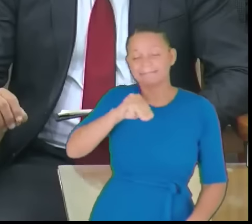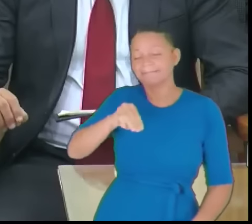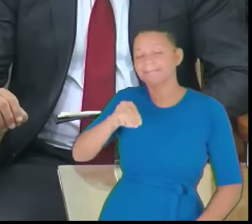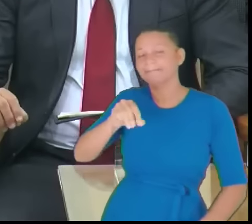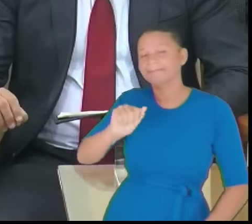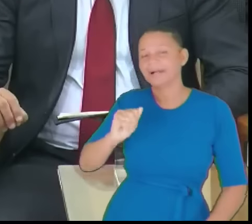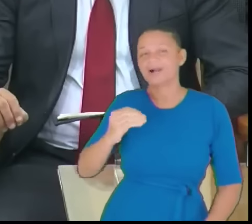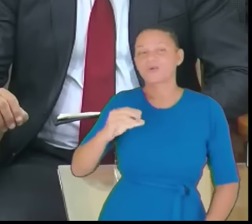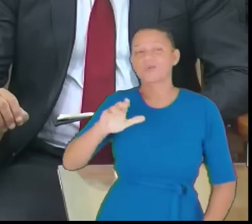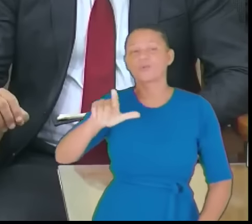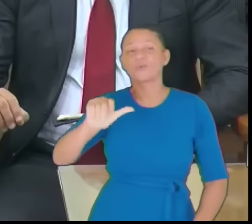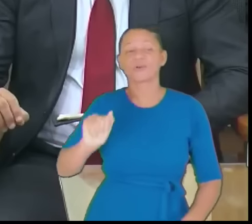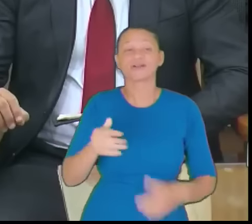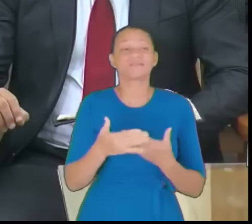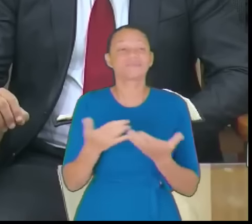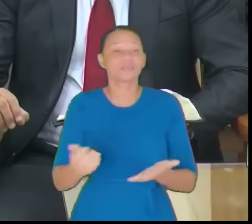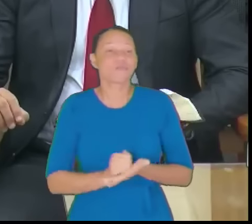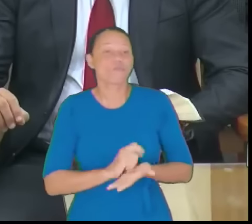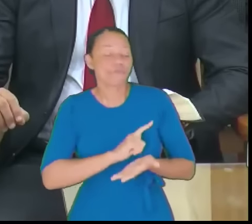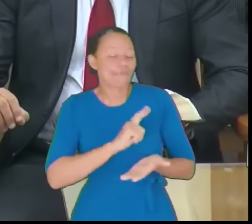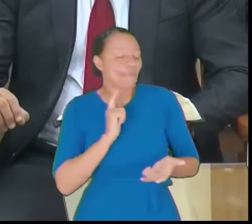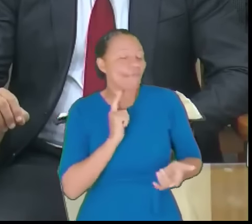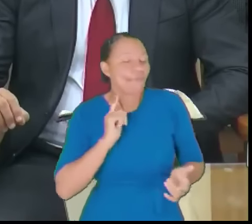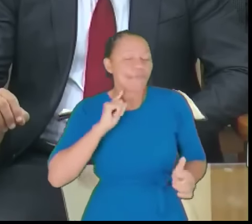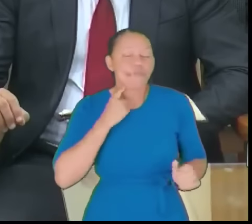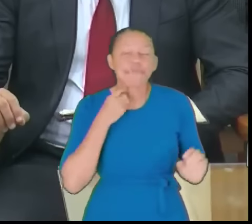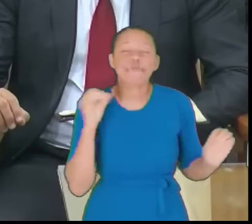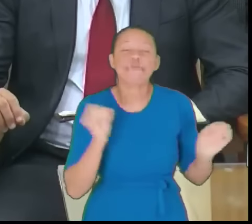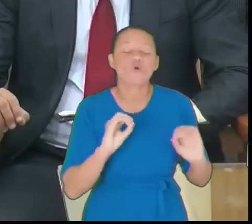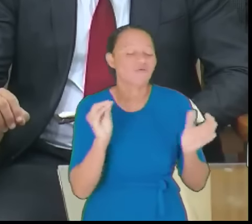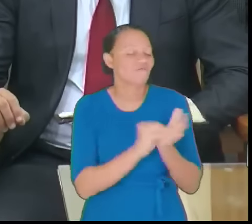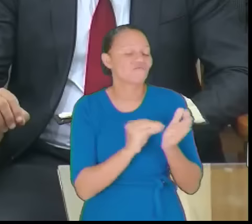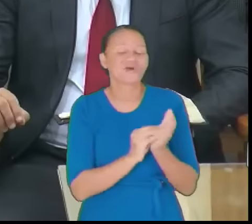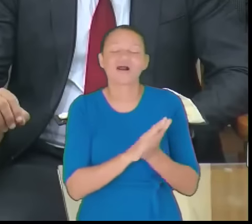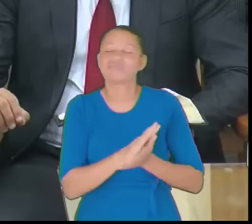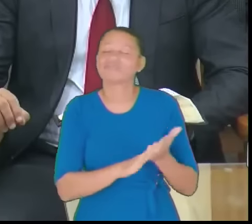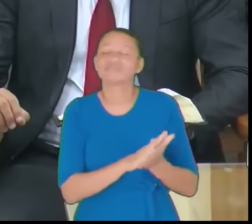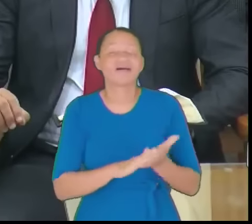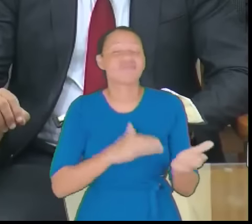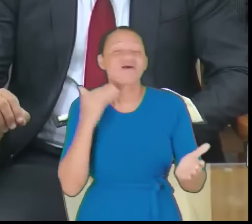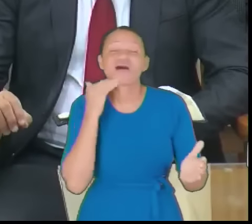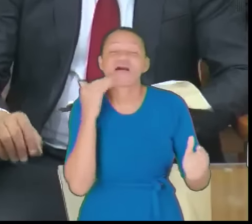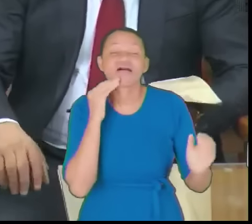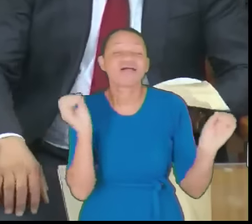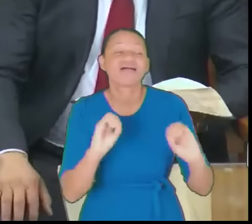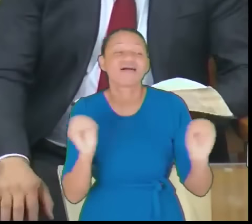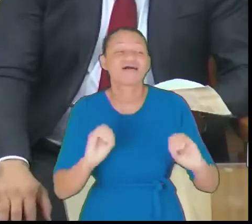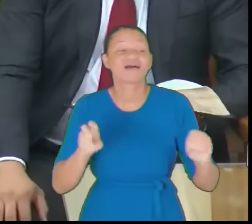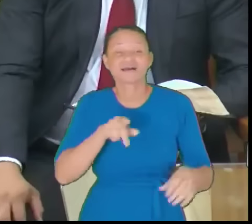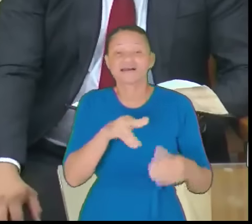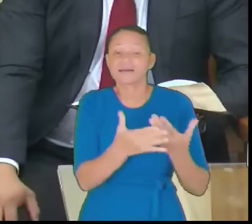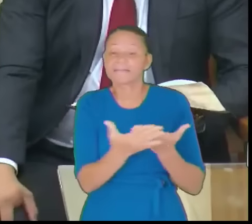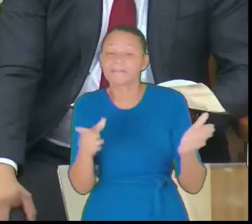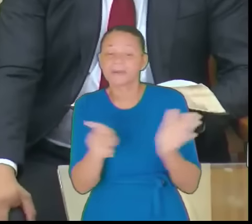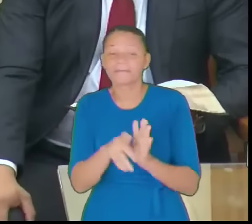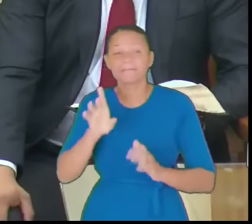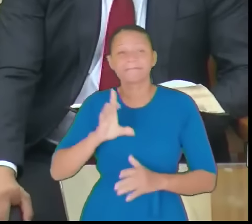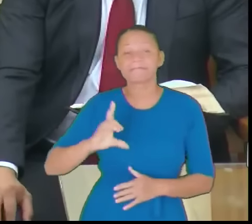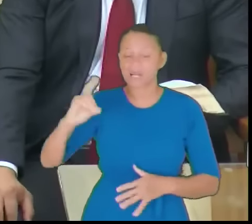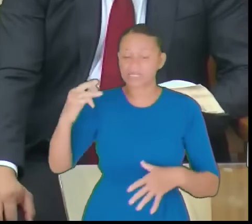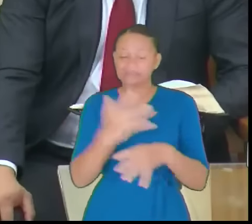espilos, que significa sem mancha, sem falta, sem deformidade. Irmão de Deus, numa cidade tal,